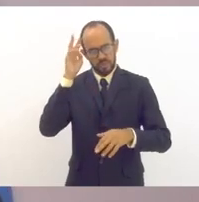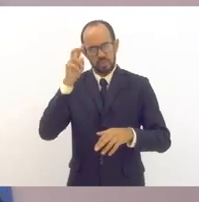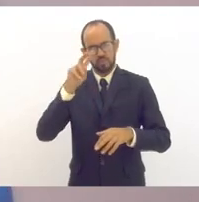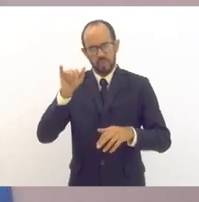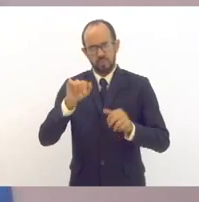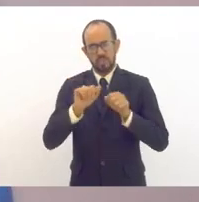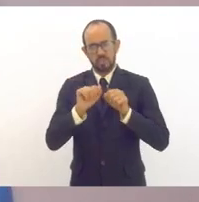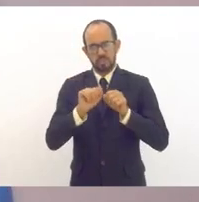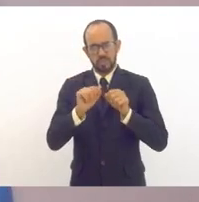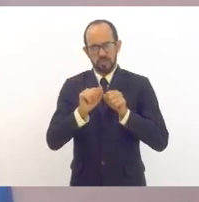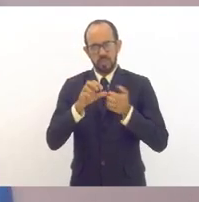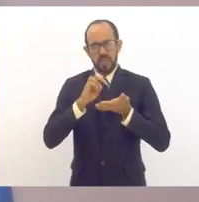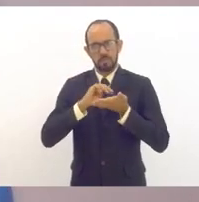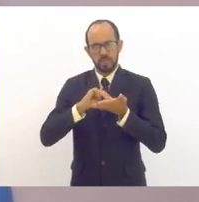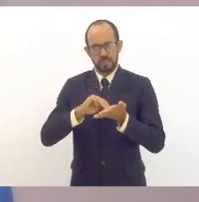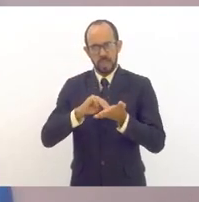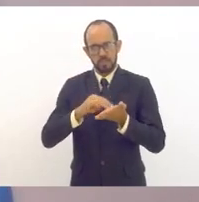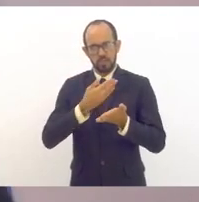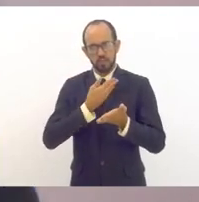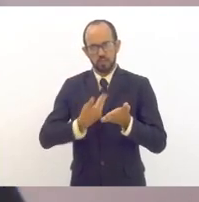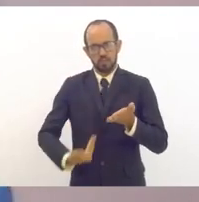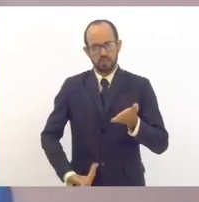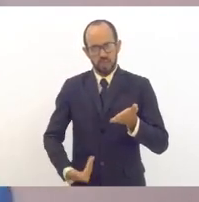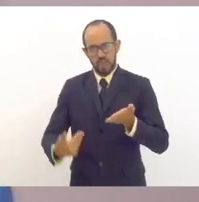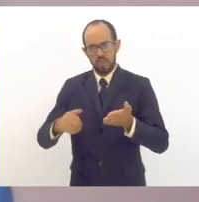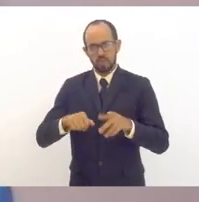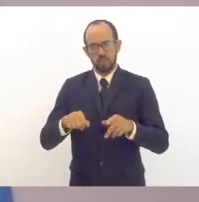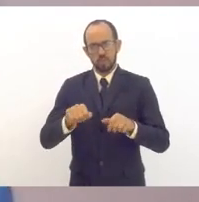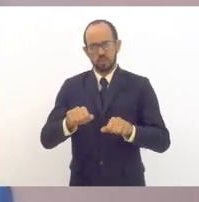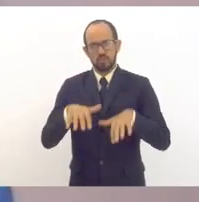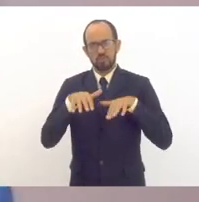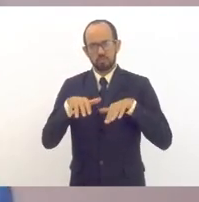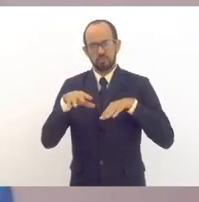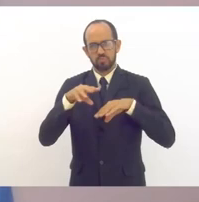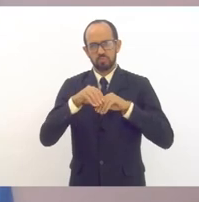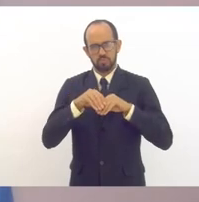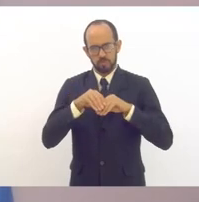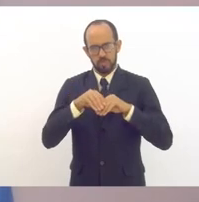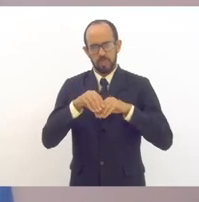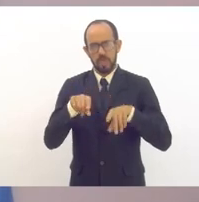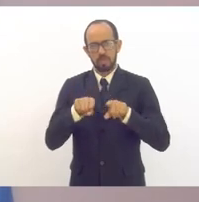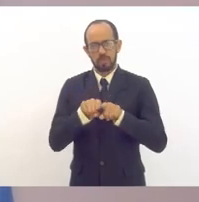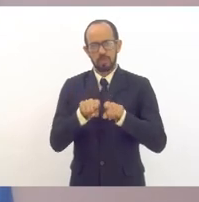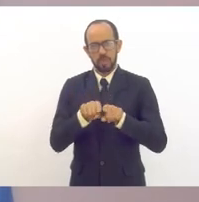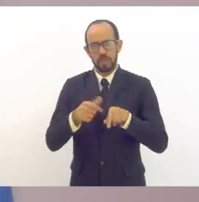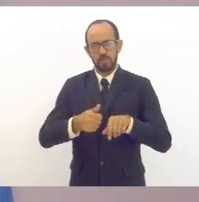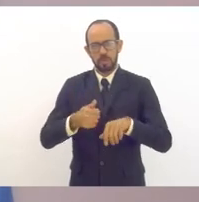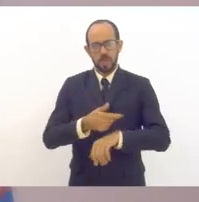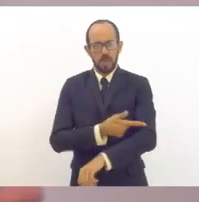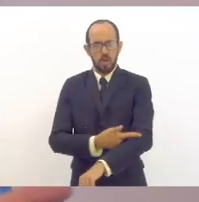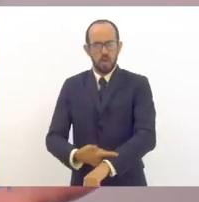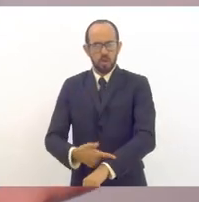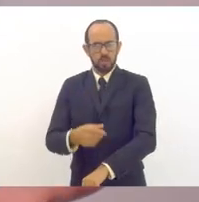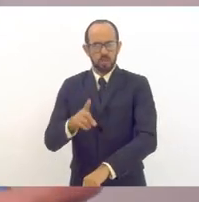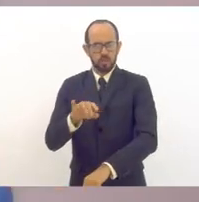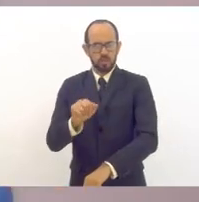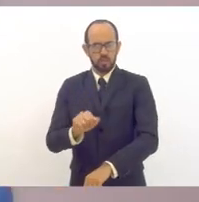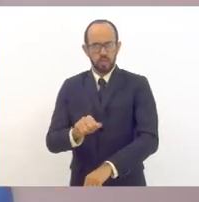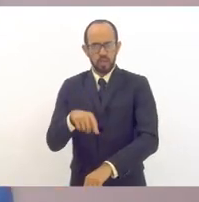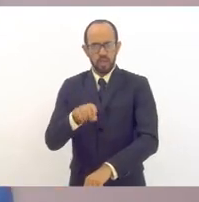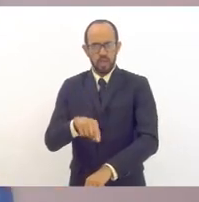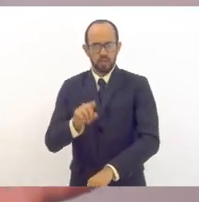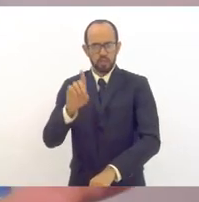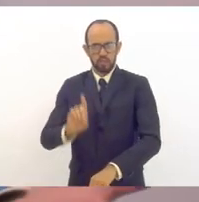na pauta a mensagem do Governo na extraordinária e a primeira ordem do dia os vetos e é direito do